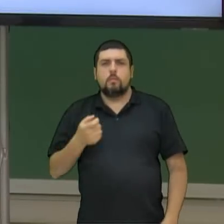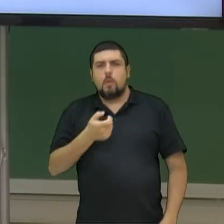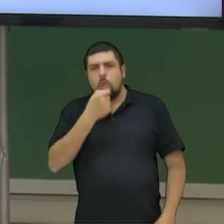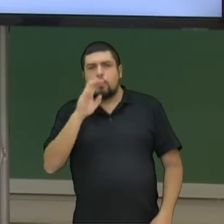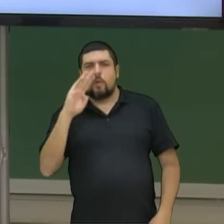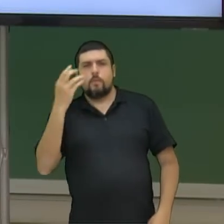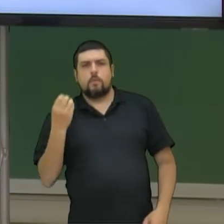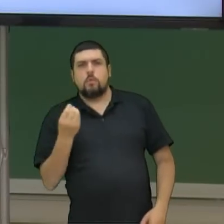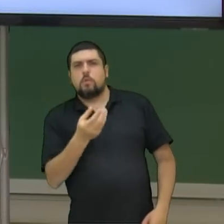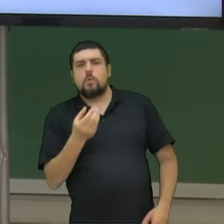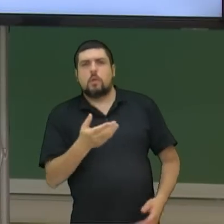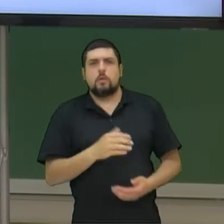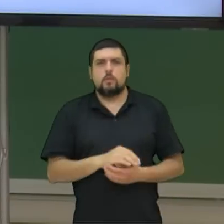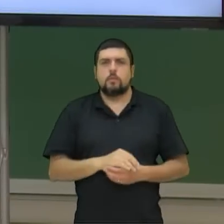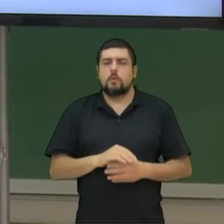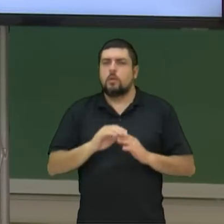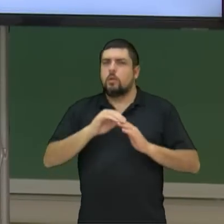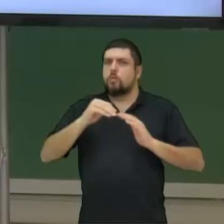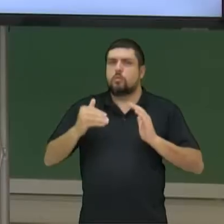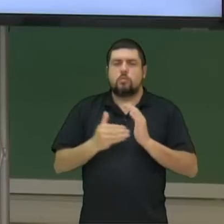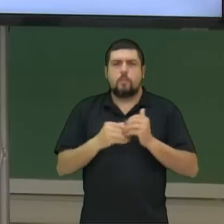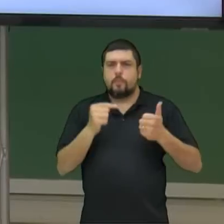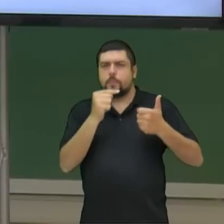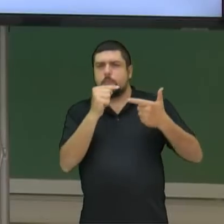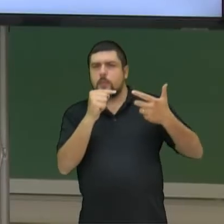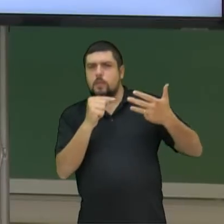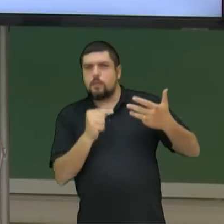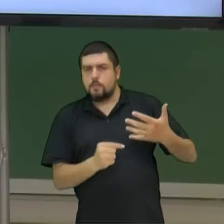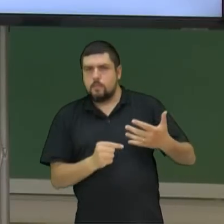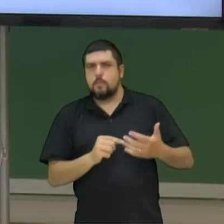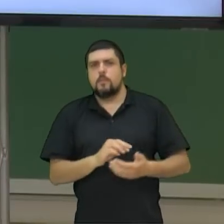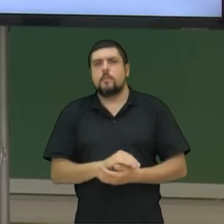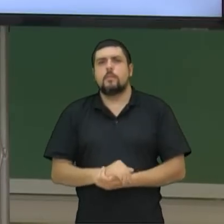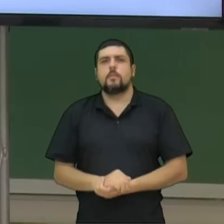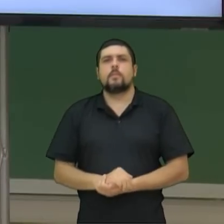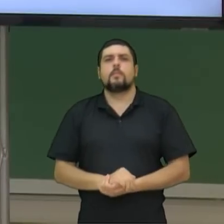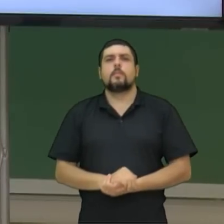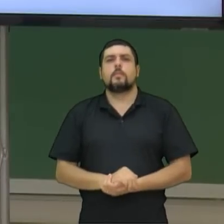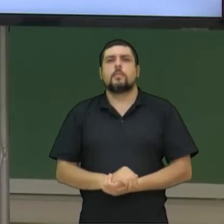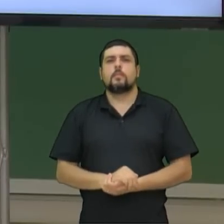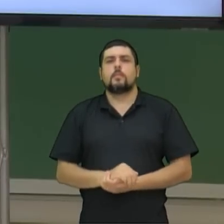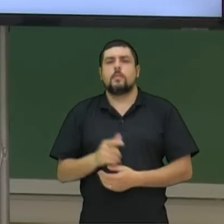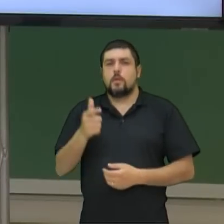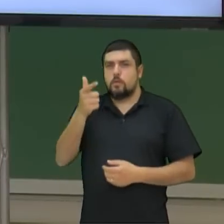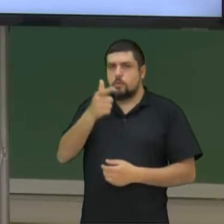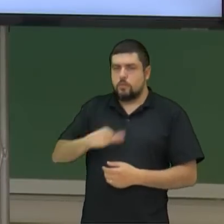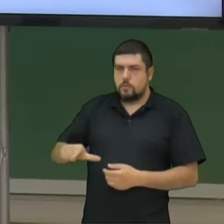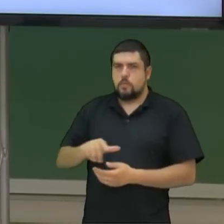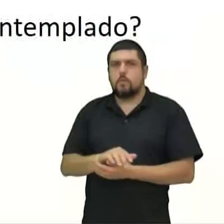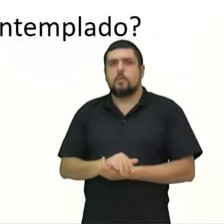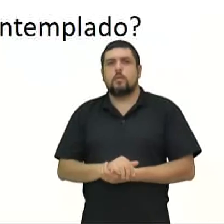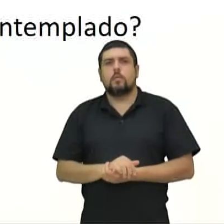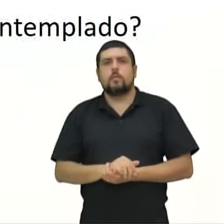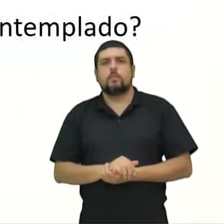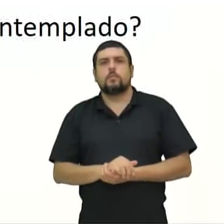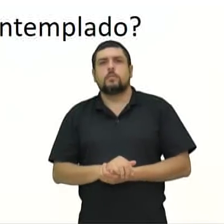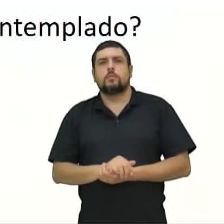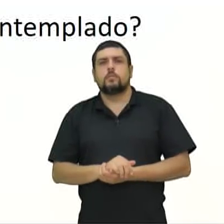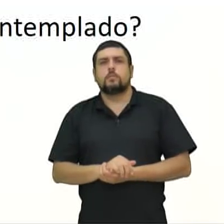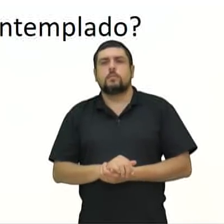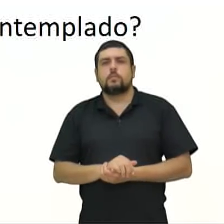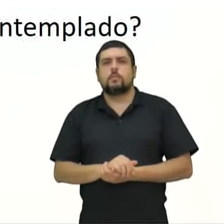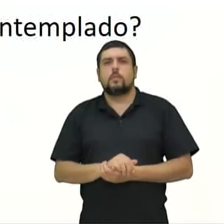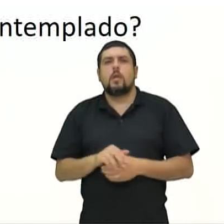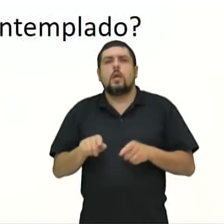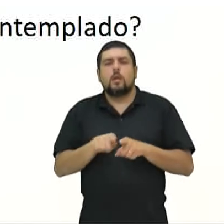um, são todos. Você acaba negligenciando esse paciente, ok? Mais um aqui. Aplicarei os regimes para o bem